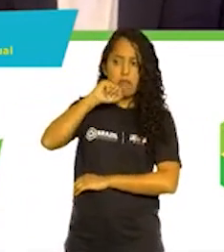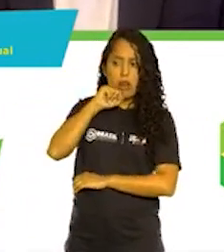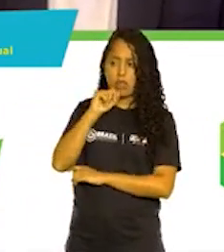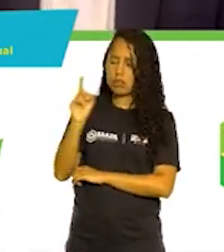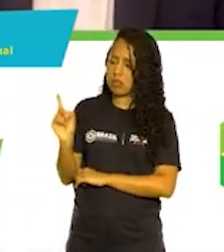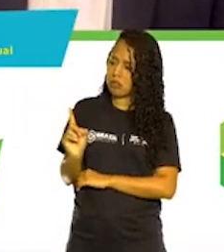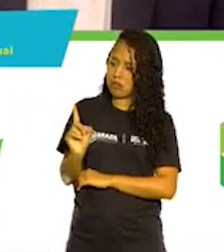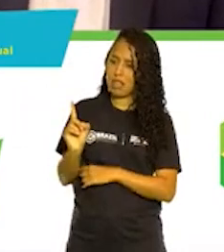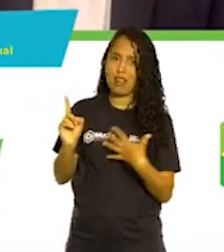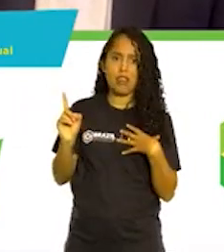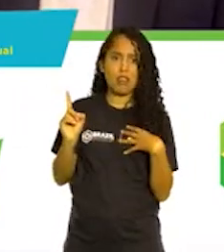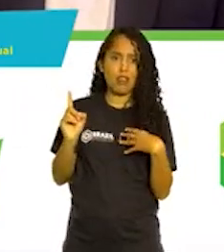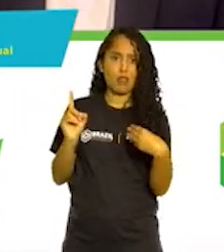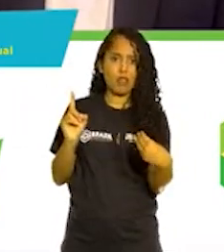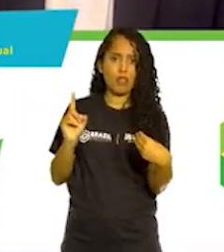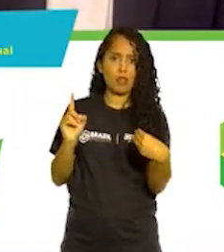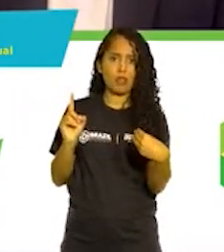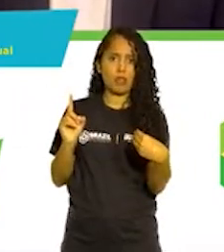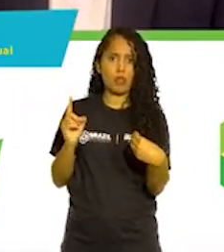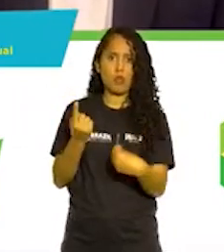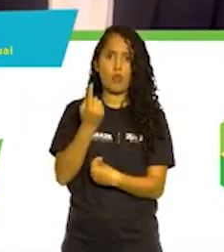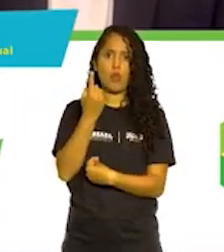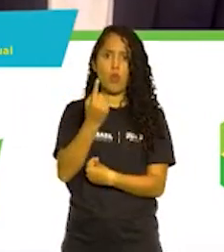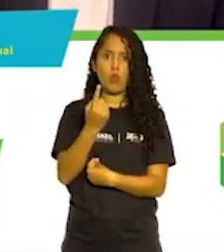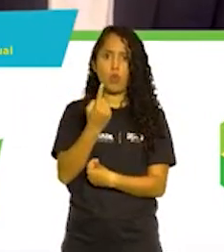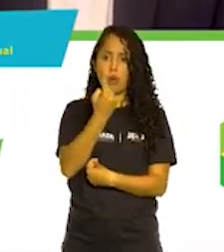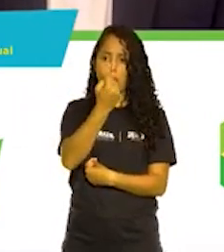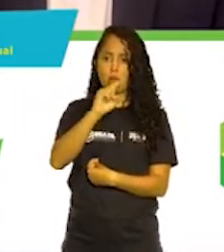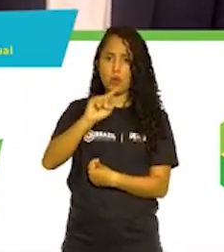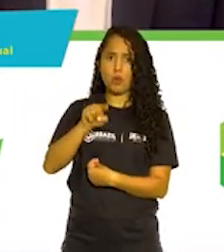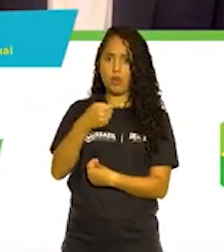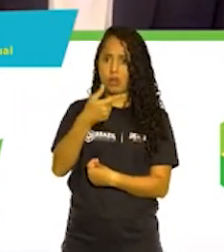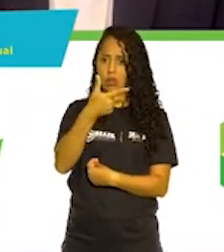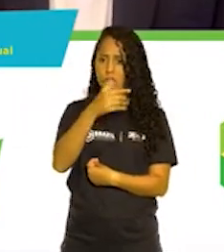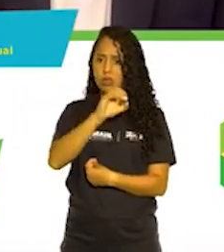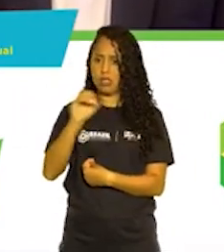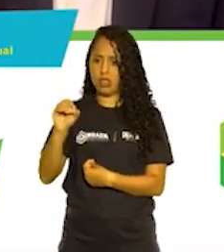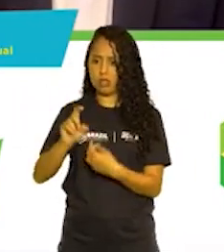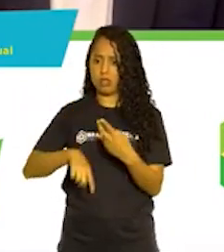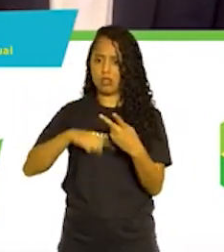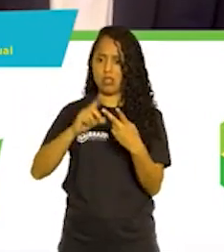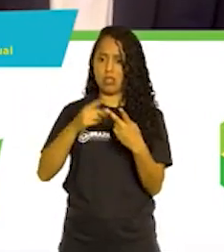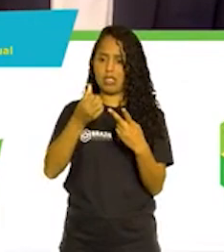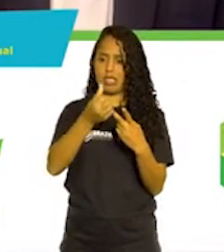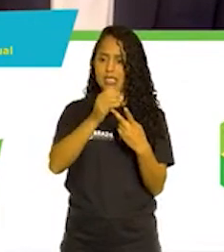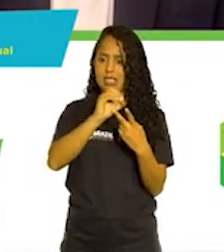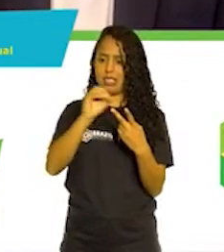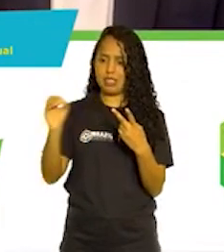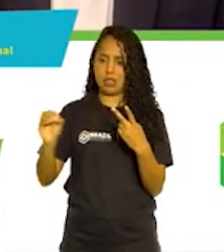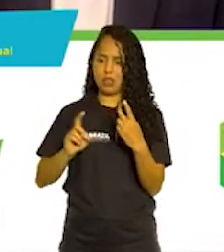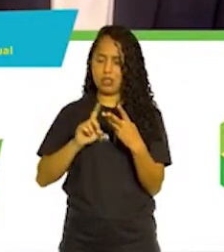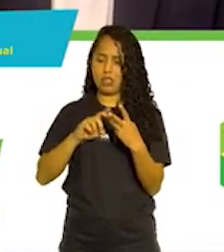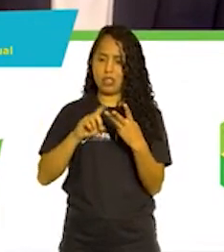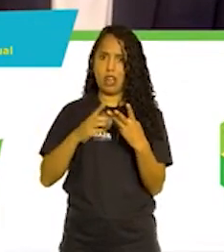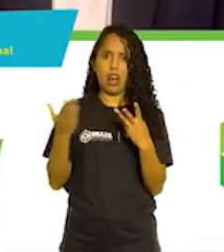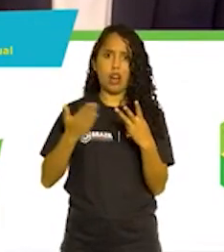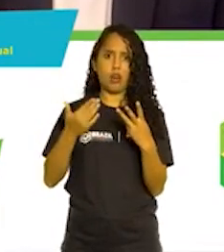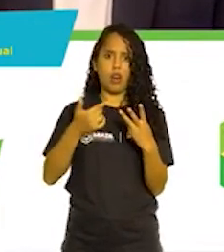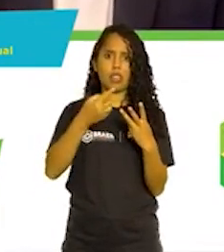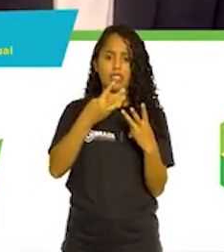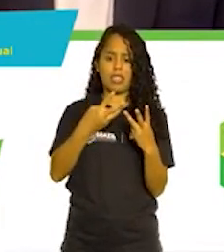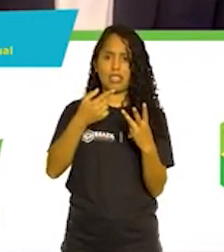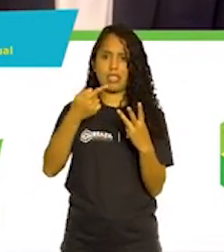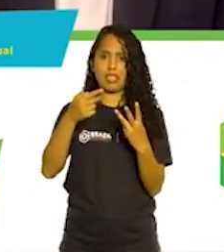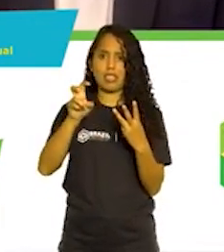ganhou 1.200, 600 e agora 375. Mas uma mãe, se tiver 3 filhos, ganhou o